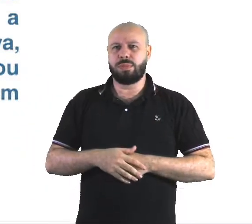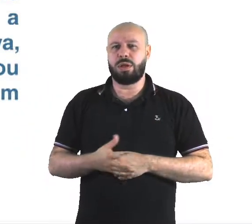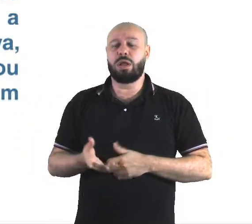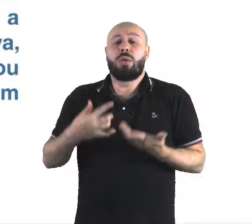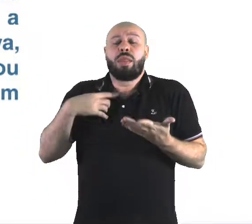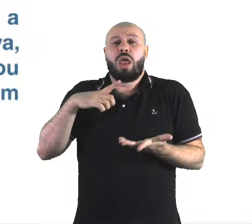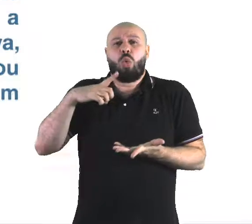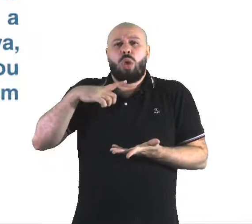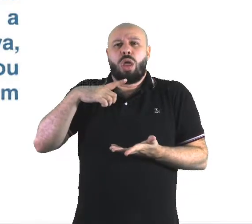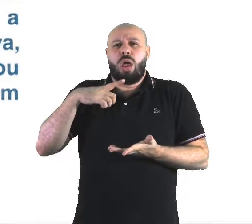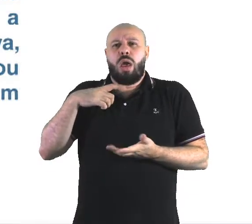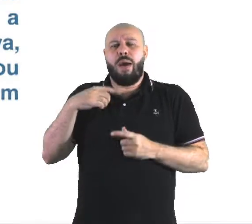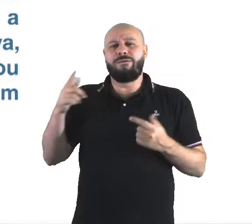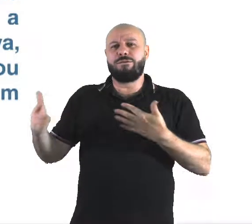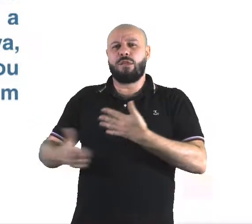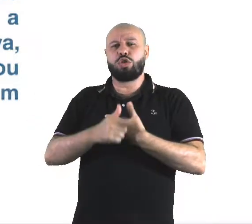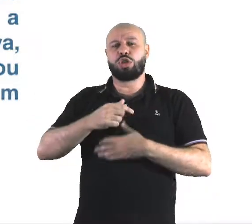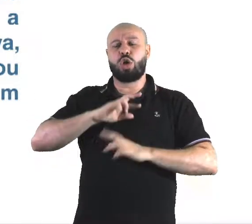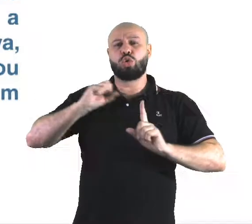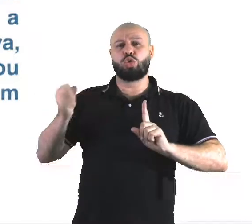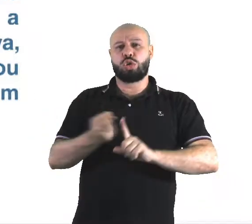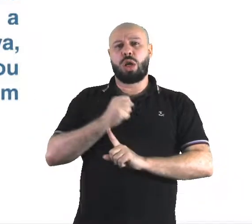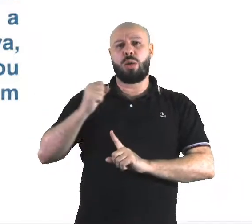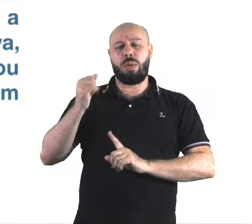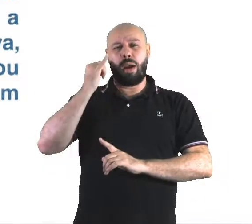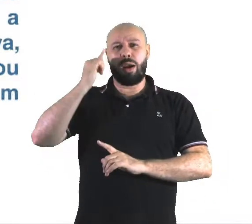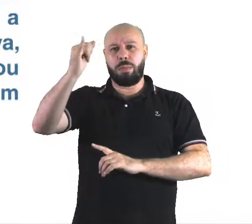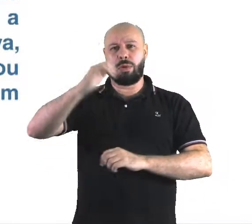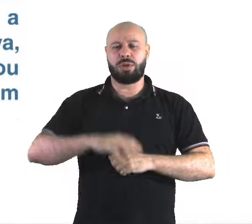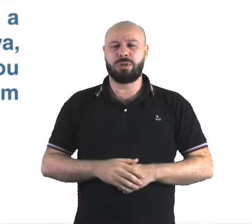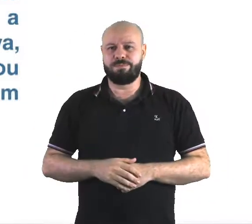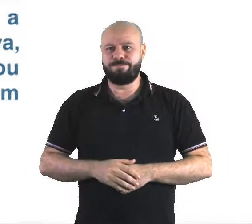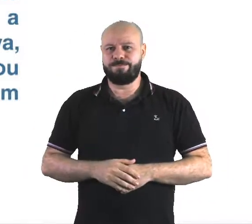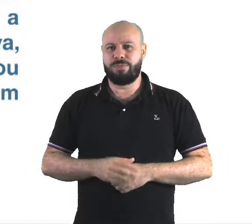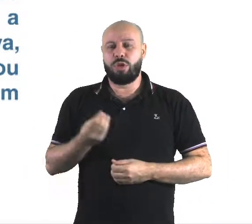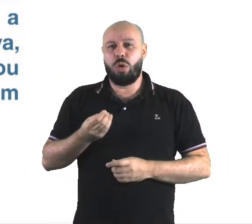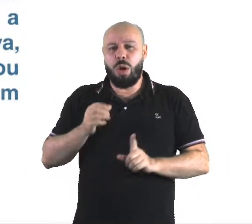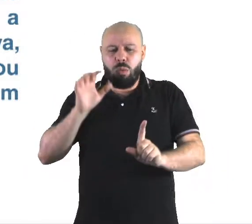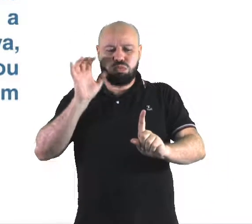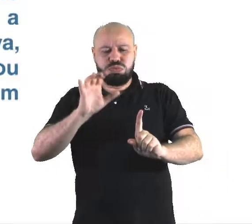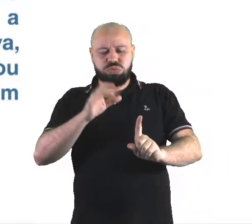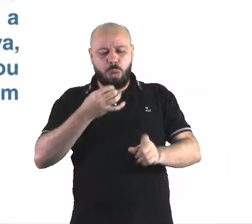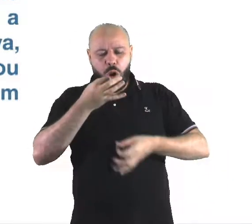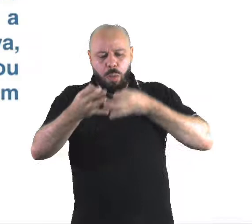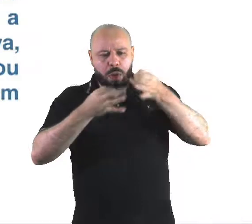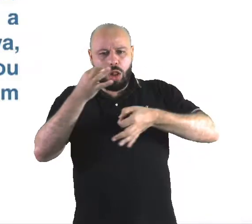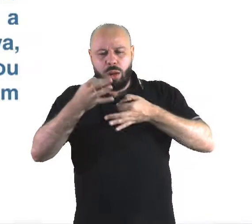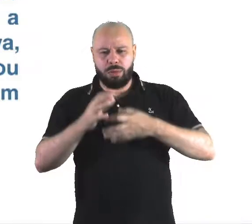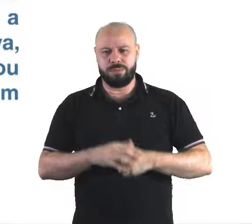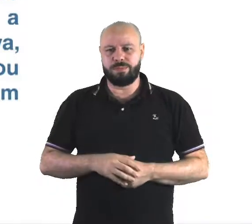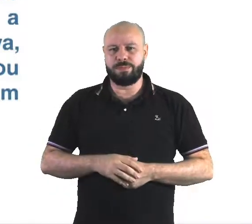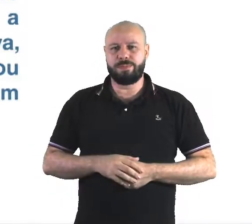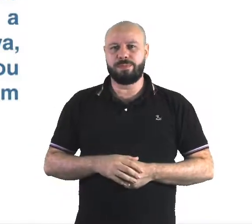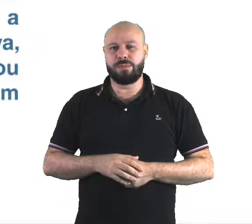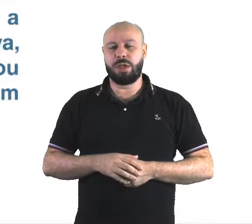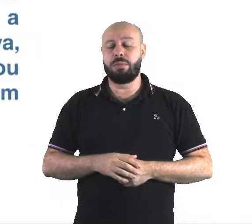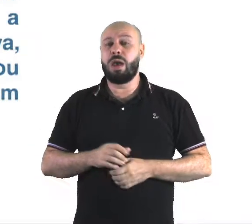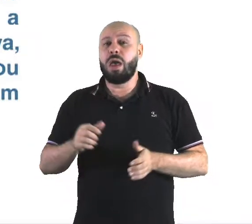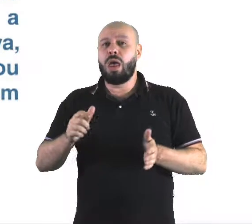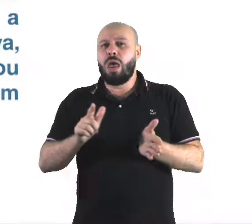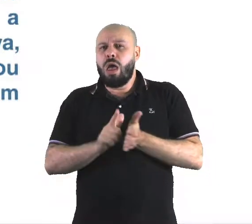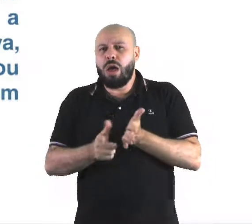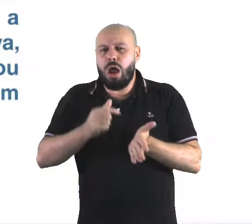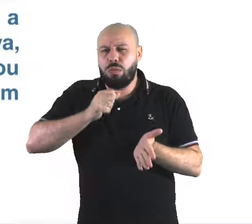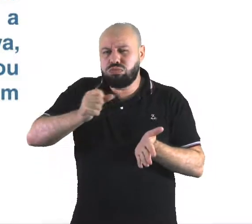possui uma função social muito importante como formadora de opinião. Embora a reportagem possa